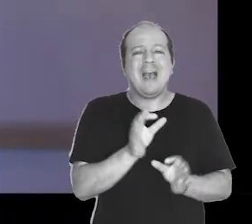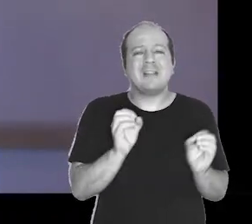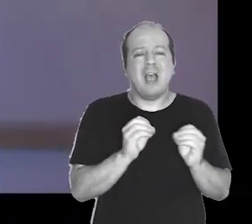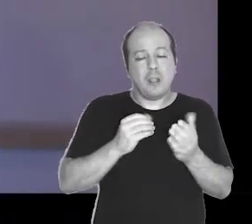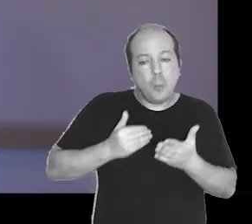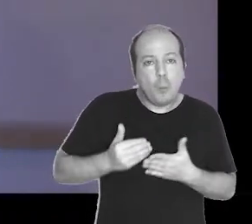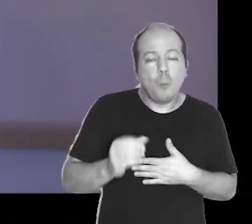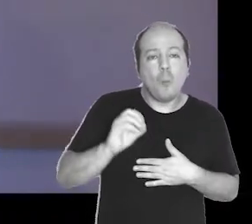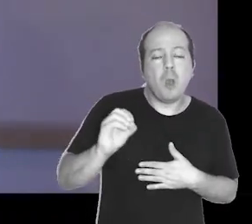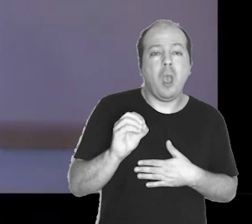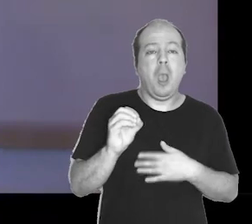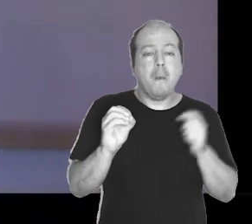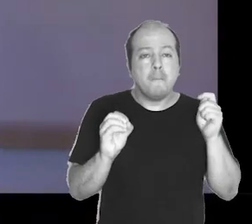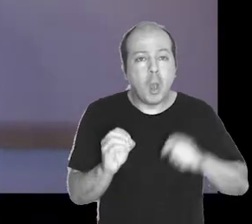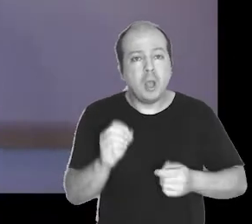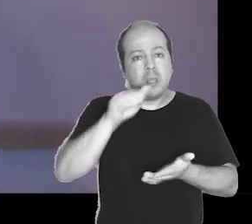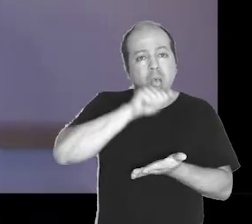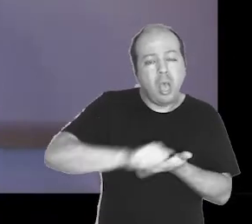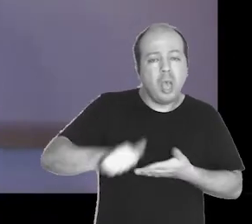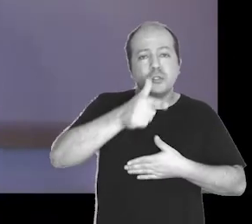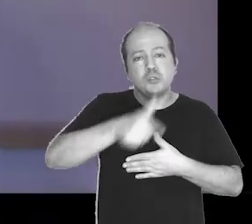zero sempre que fosse necessário.